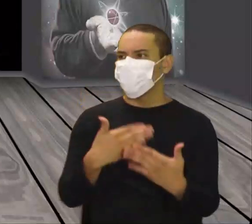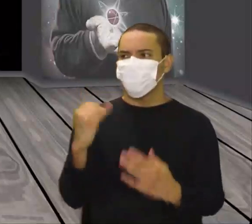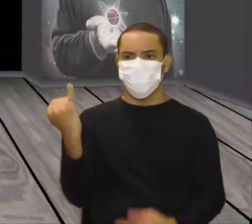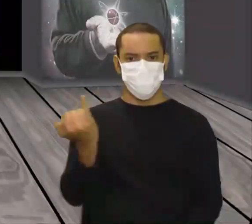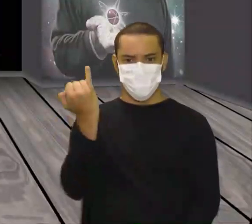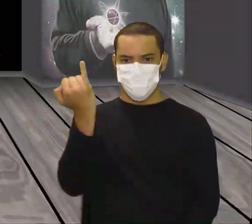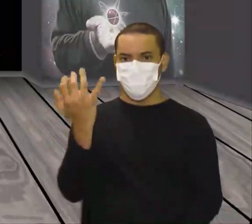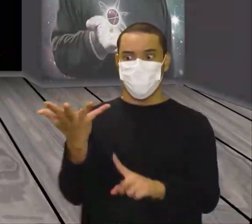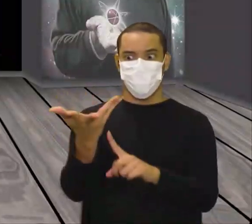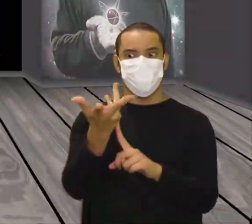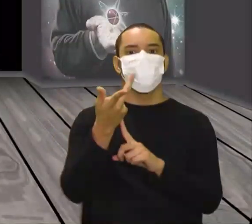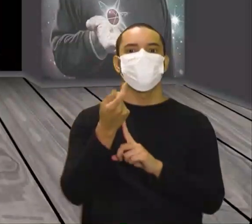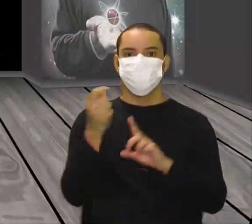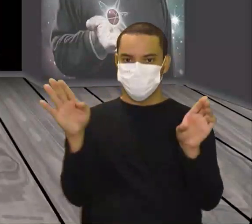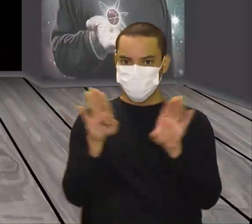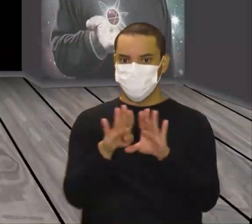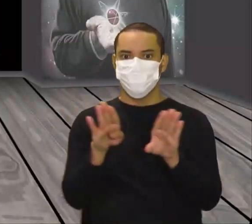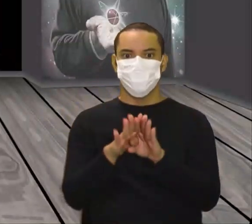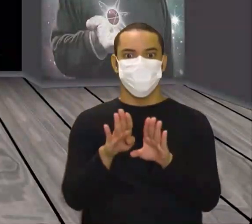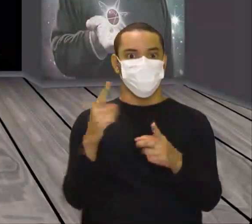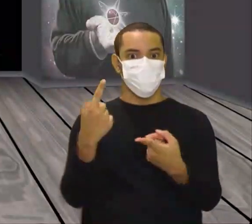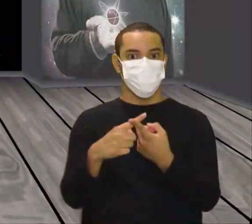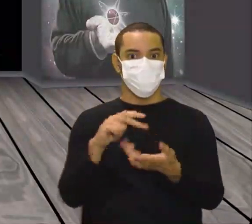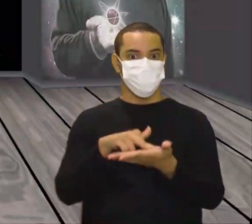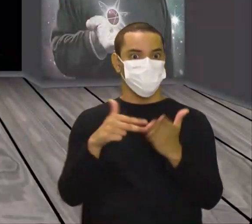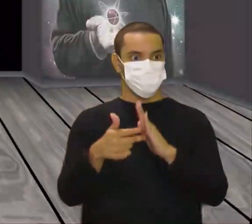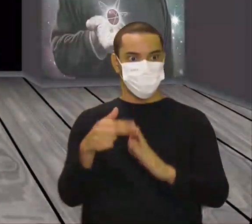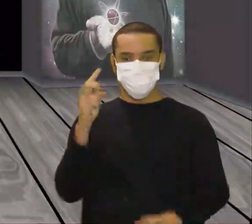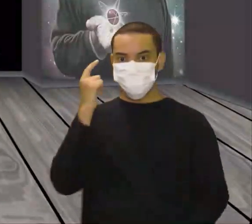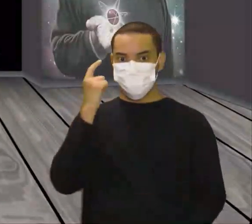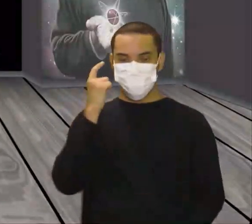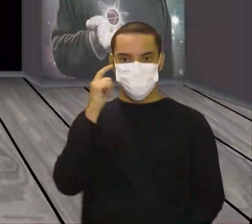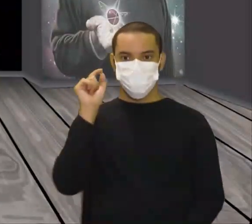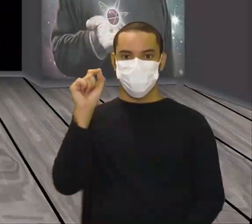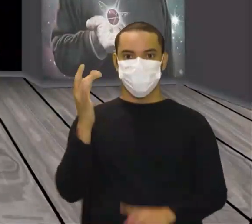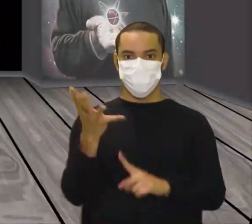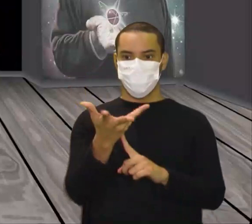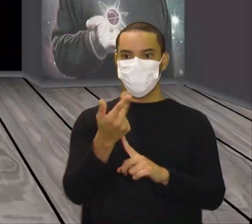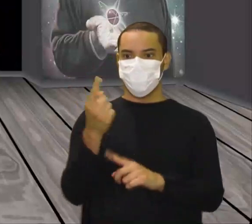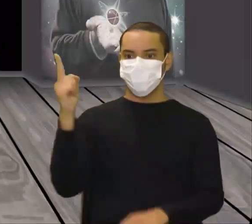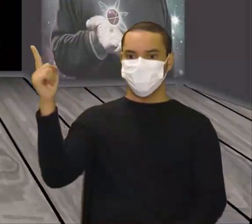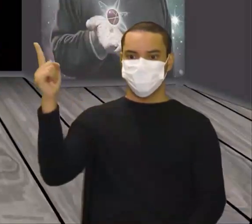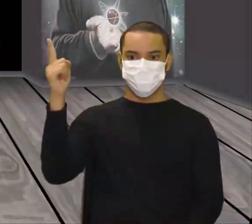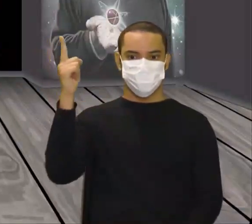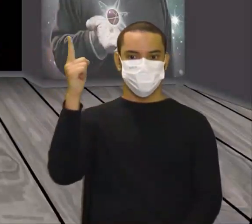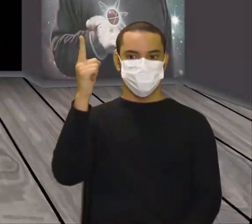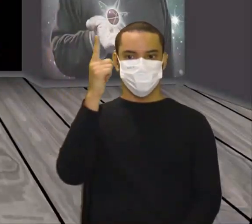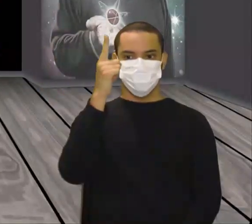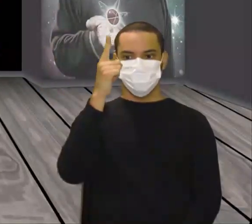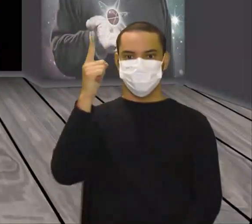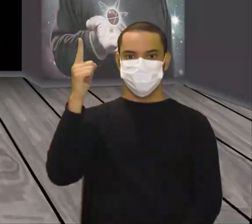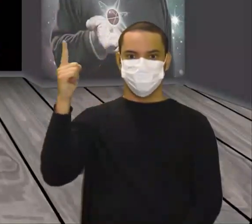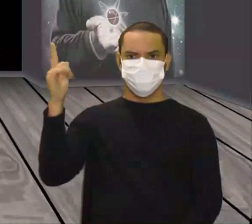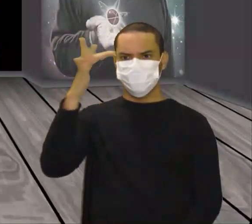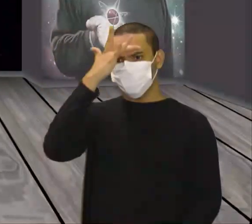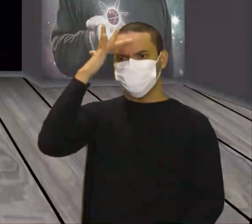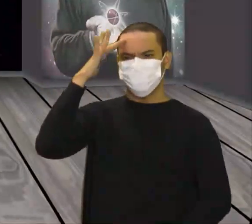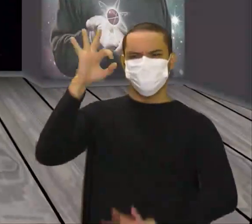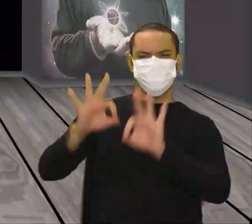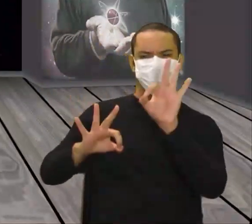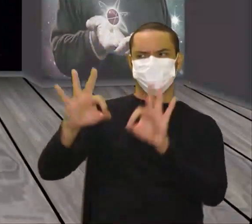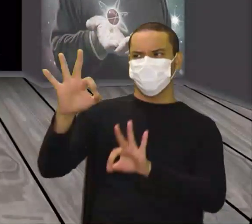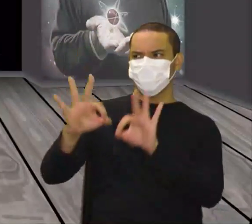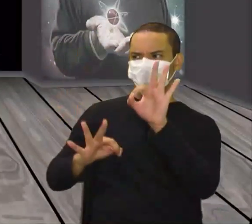importante. Artes, nem se fala, né? Porque aqui é uma arte. Se você pensar, aqui atrás de mim tem um cenário, tem a pessoa que trabalhou para fazer